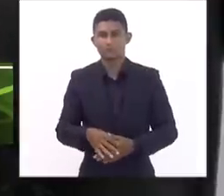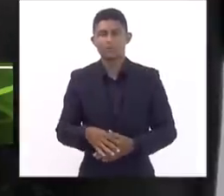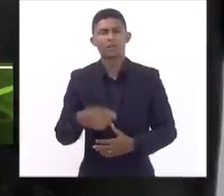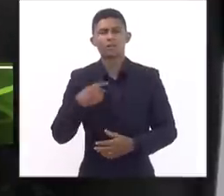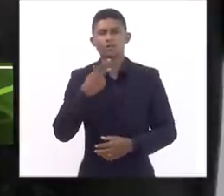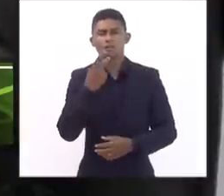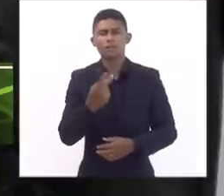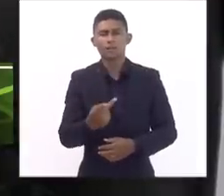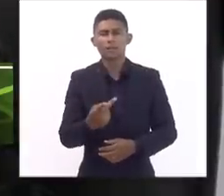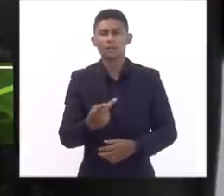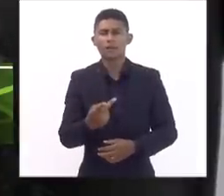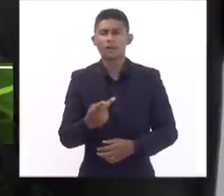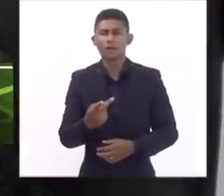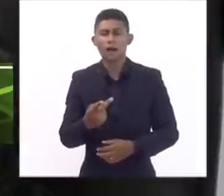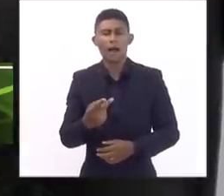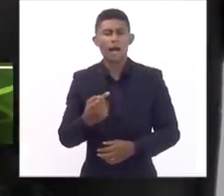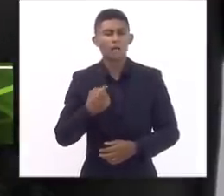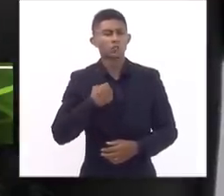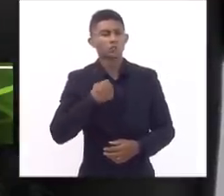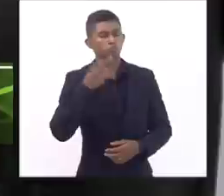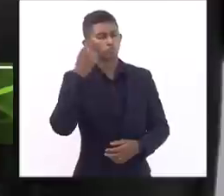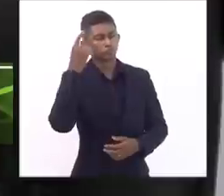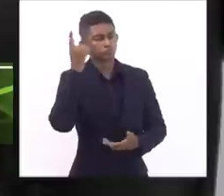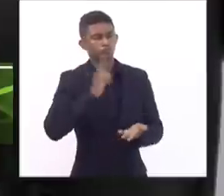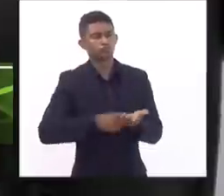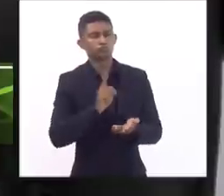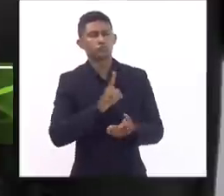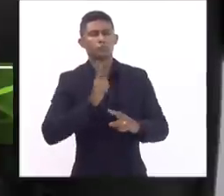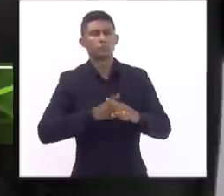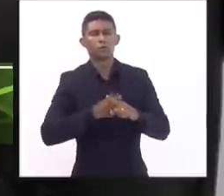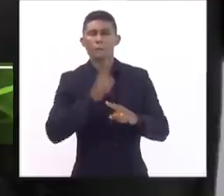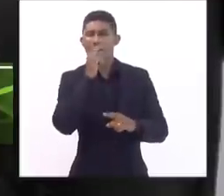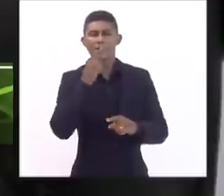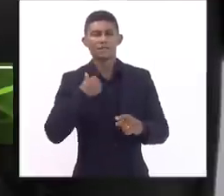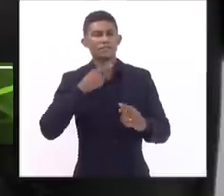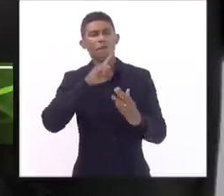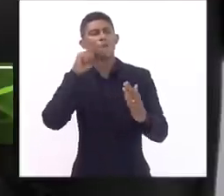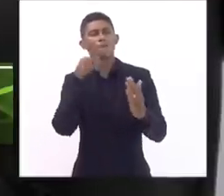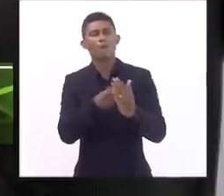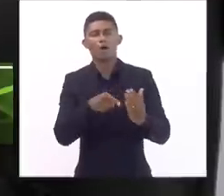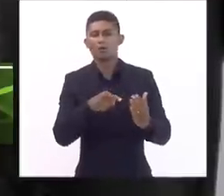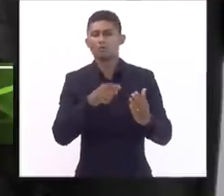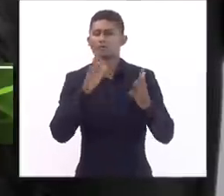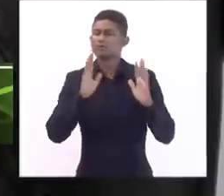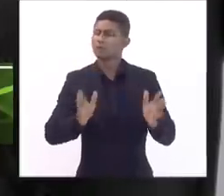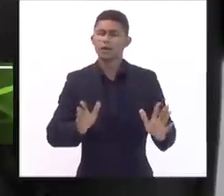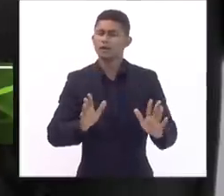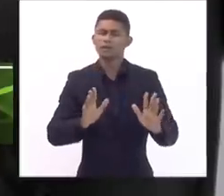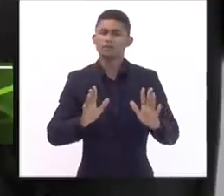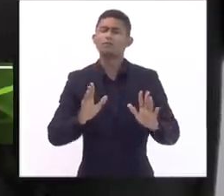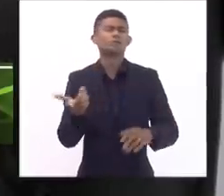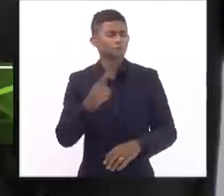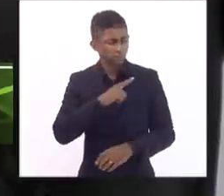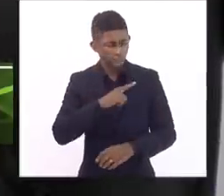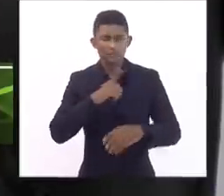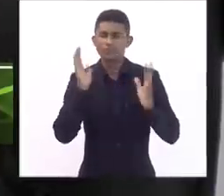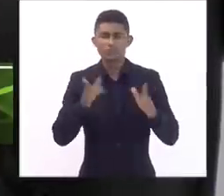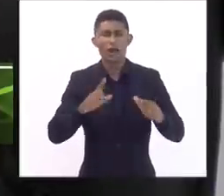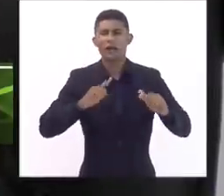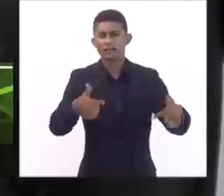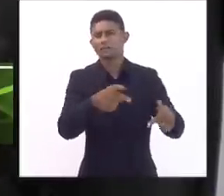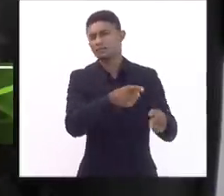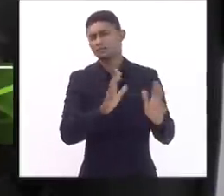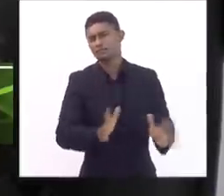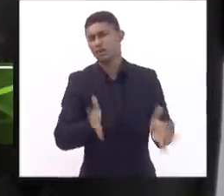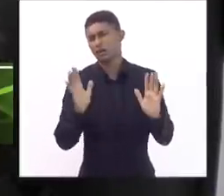compromisso de... Até porque, no meu entendimento, já havia perdido o objeto, já está sendo implantado, já, e aí era preciso